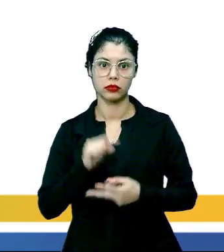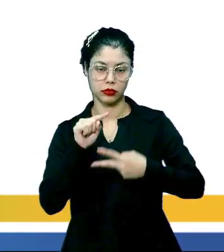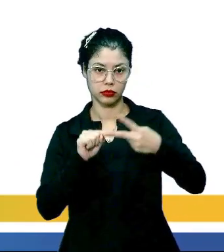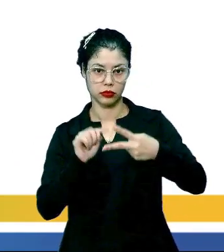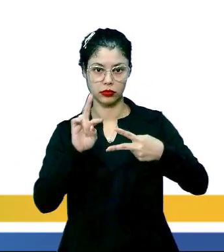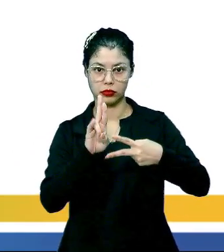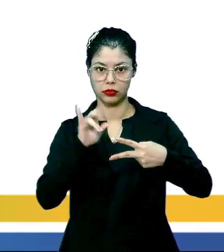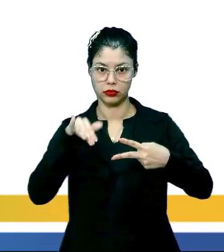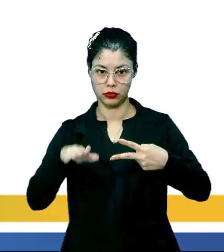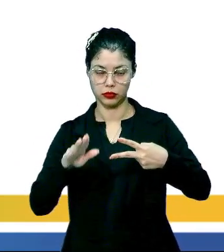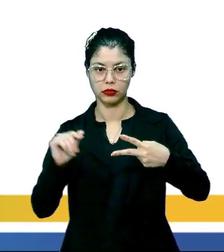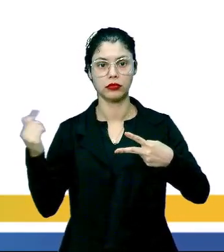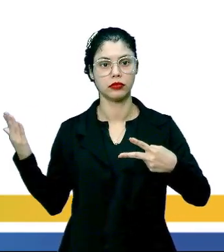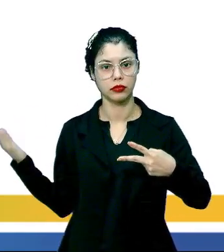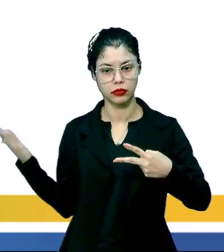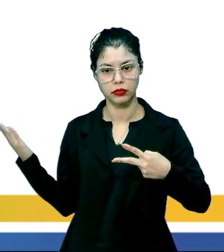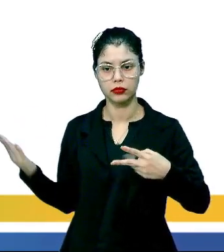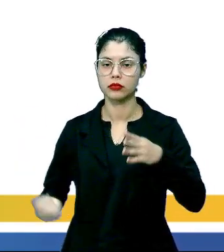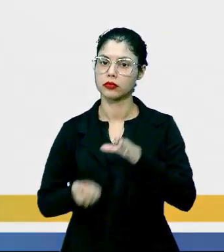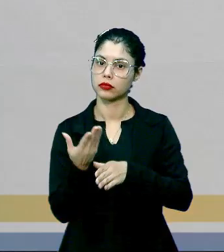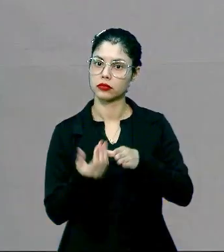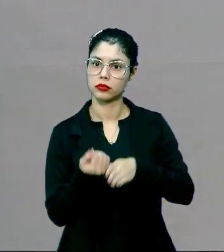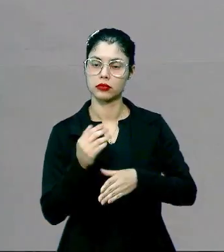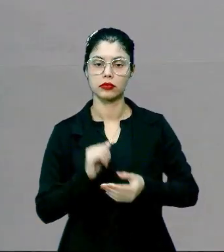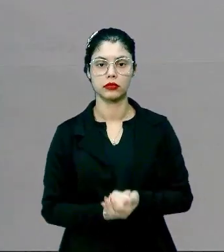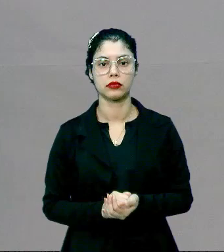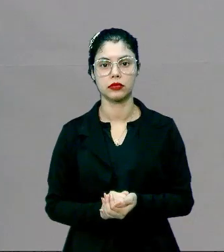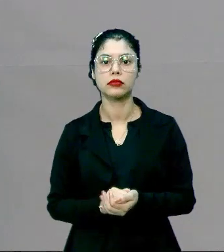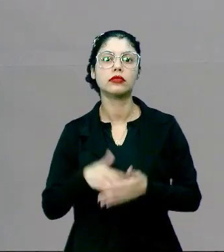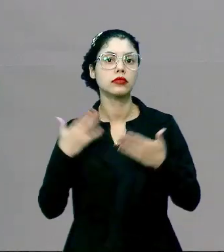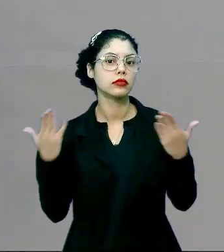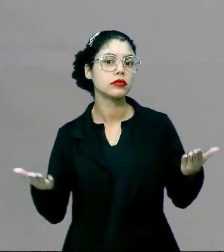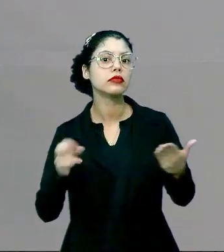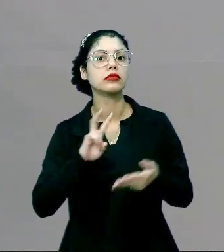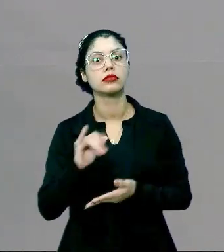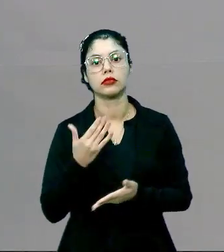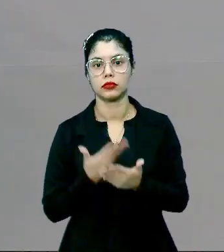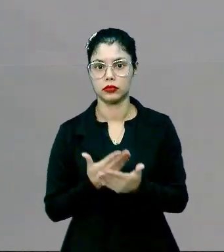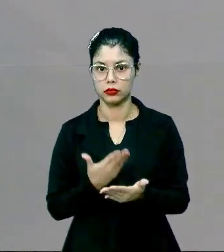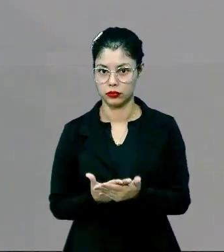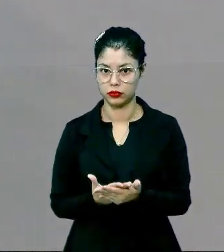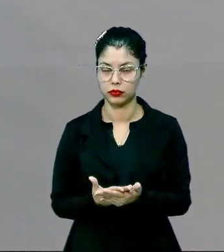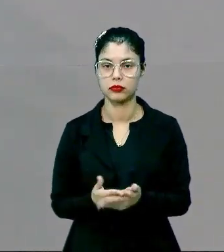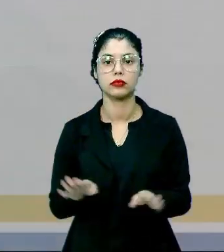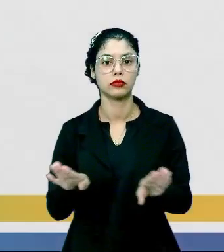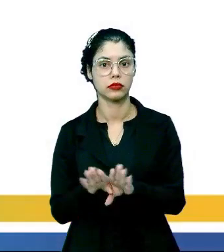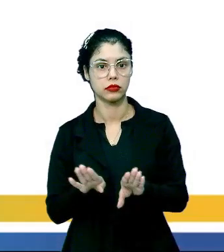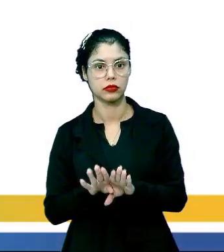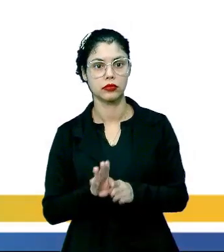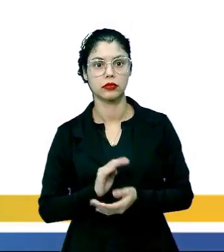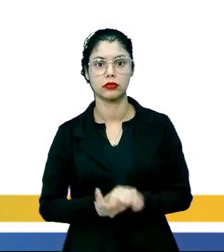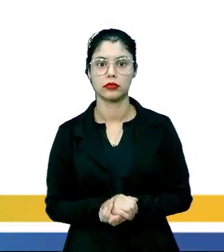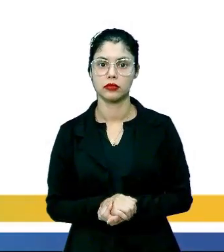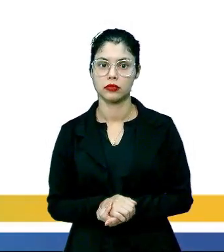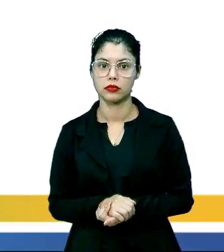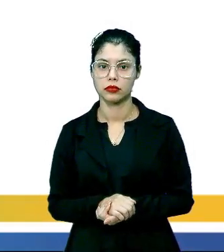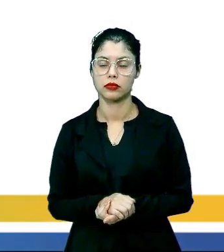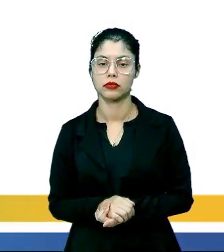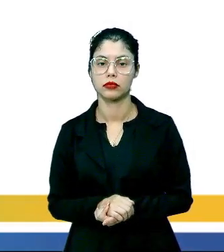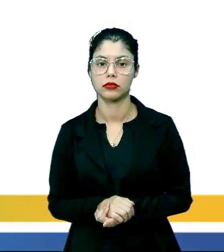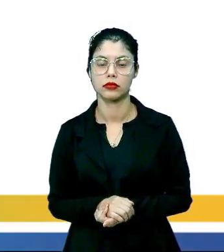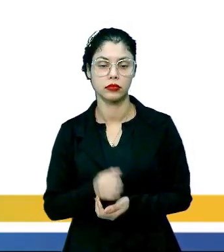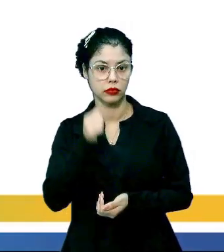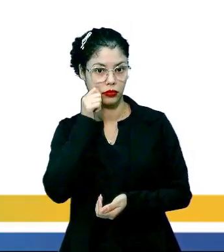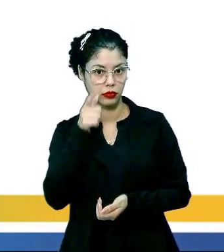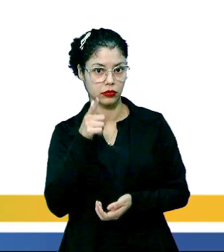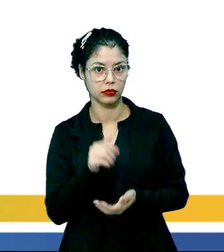tá? Que é responsável pela produção da urina. Inclusive, pessoal, a gente vai estudar anatomicamente daqui a pouco, tá? E